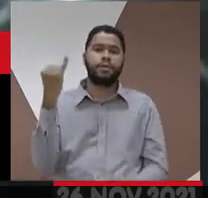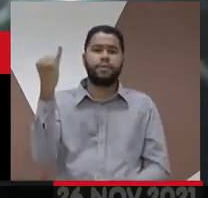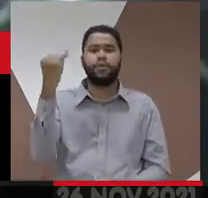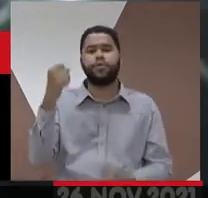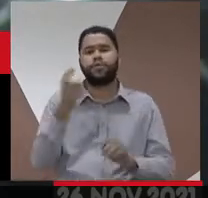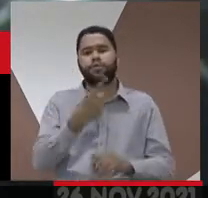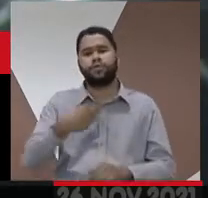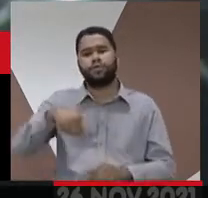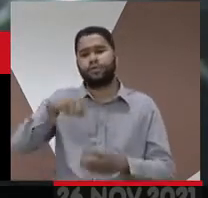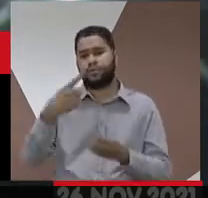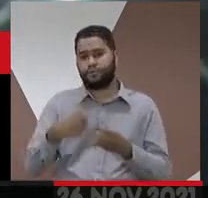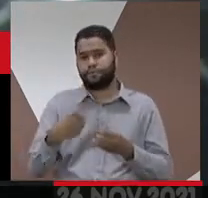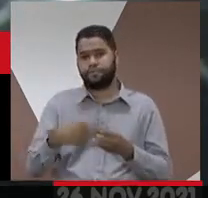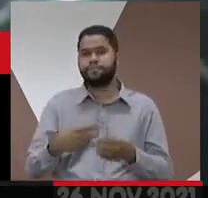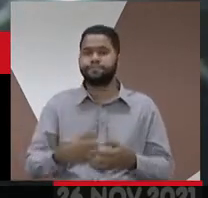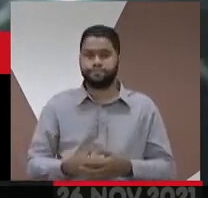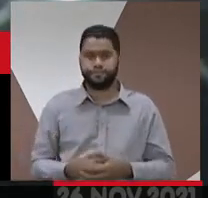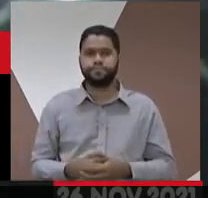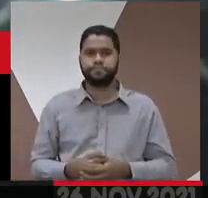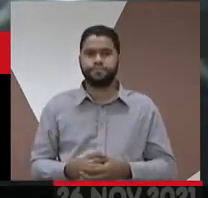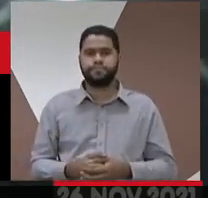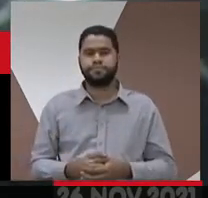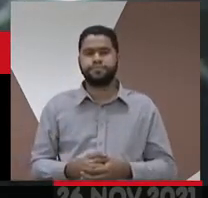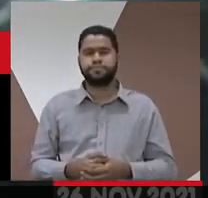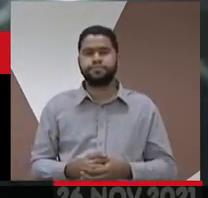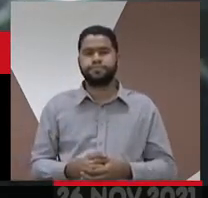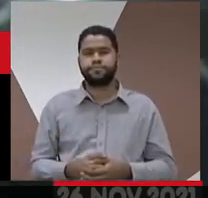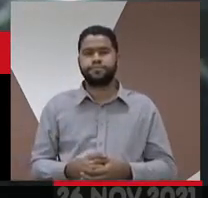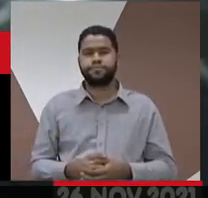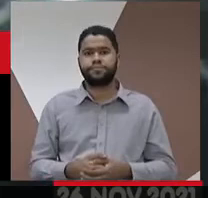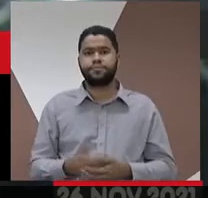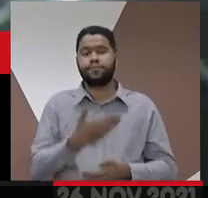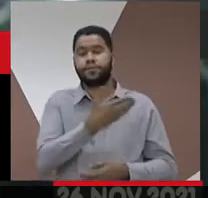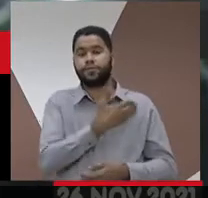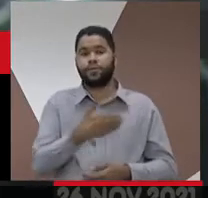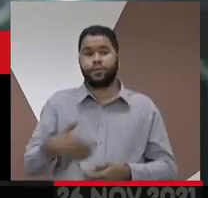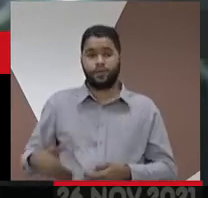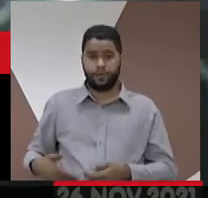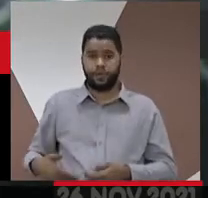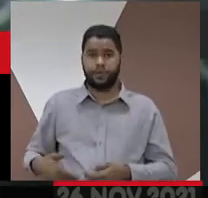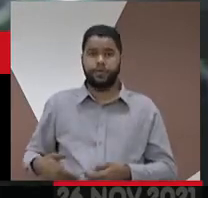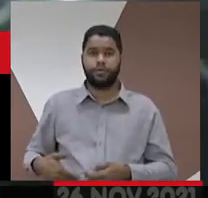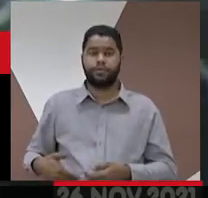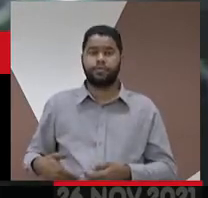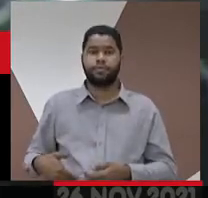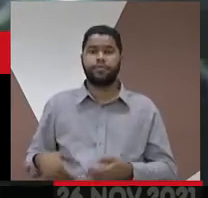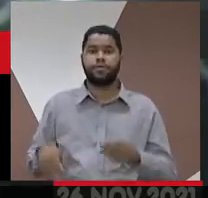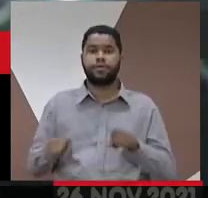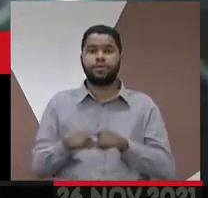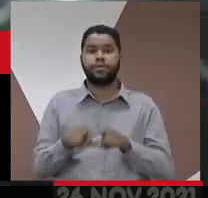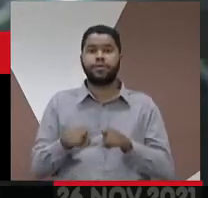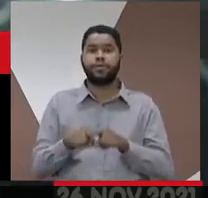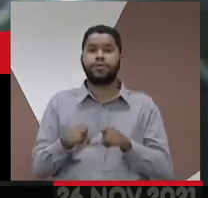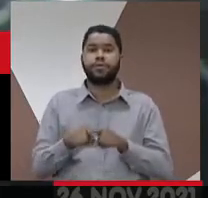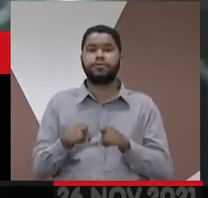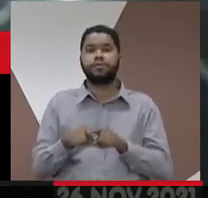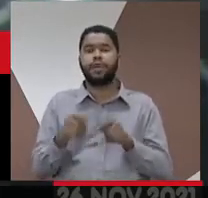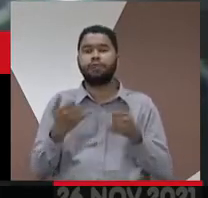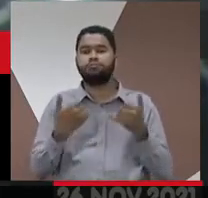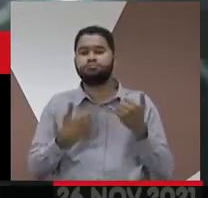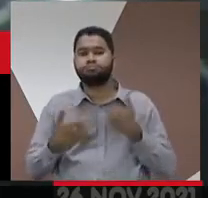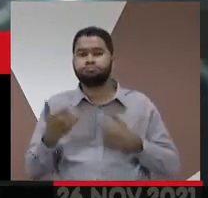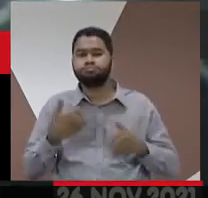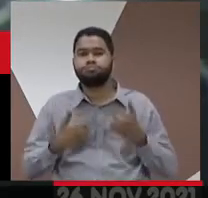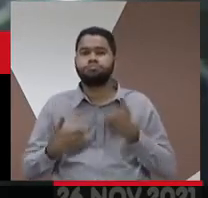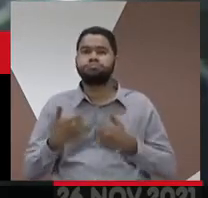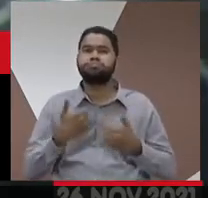para a nossa cidade. O governo do Estado está nos ouvindo, está